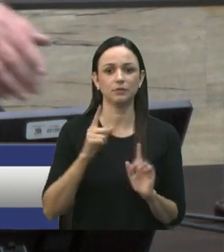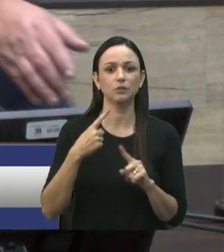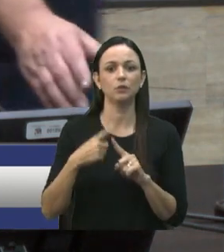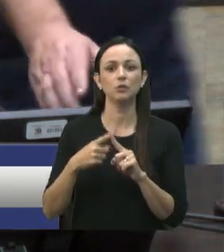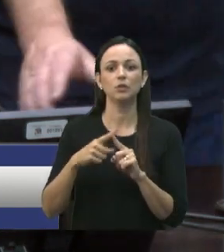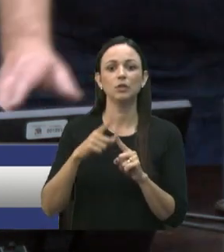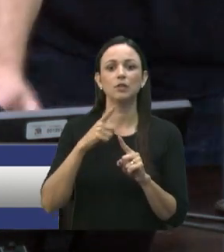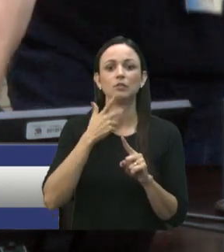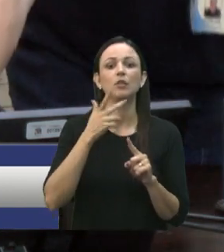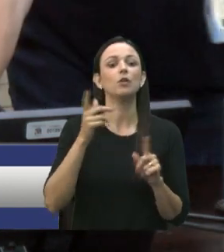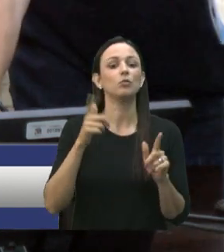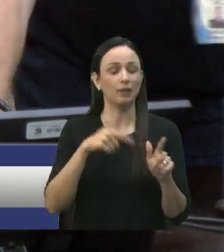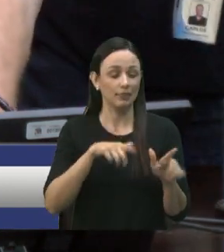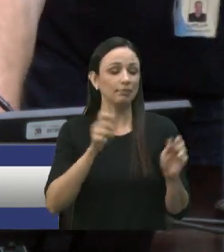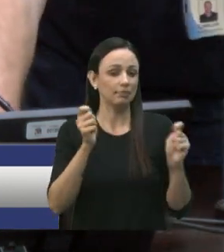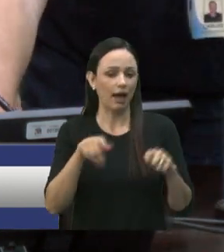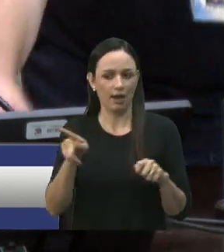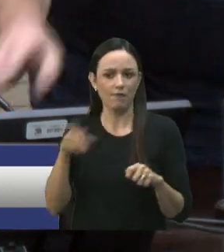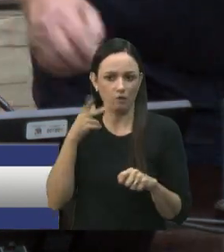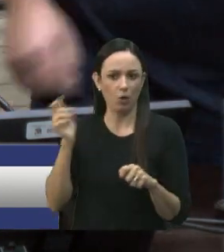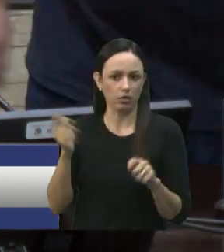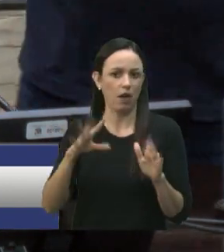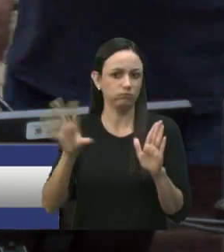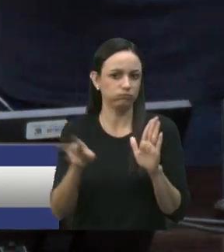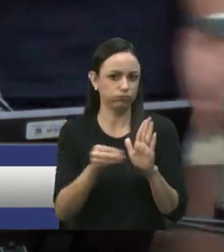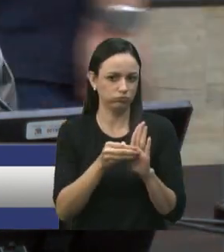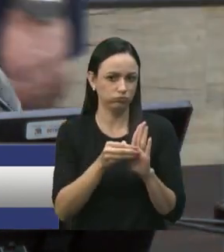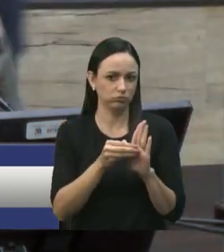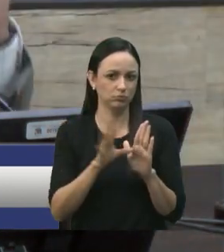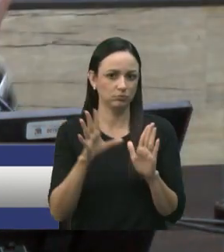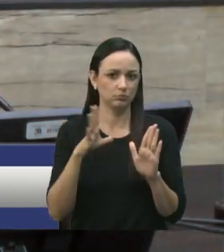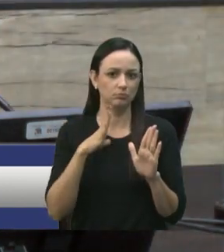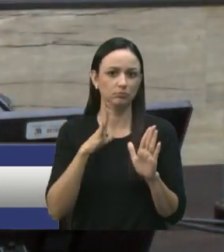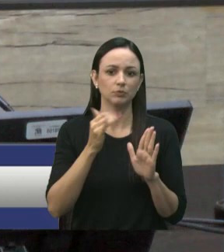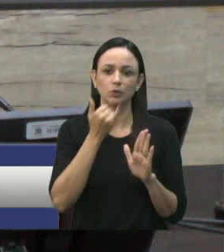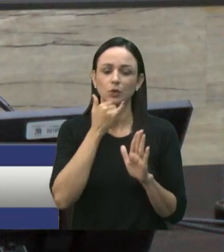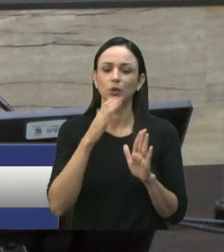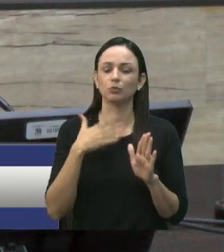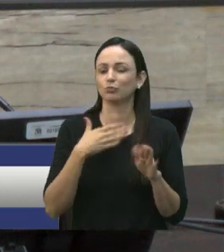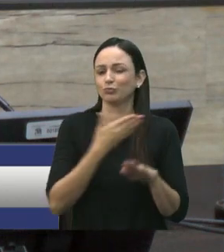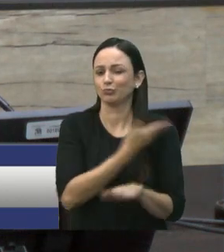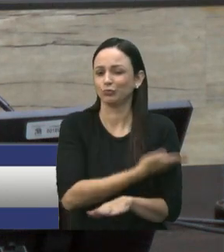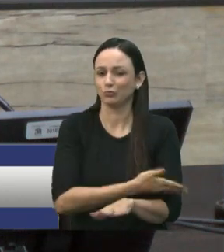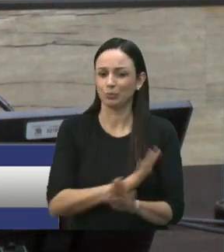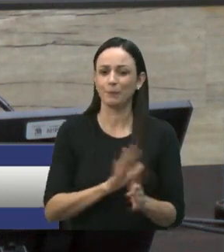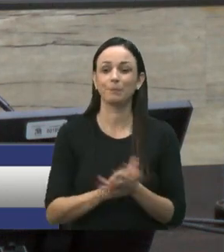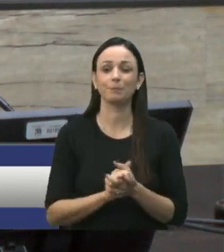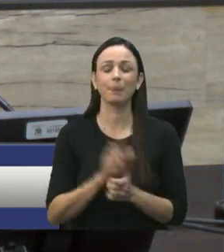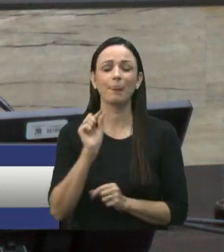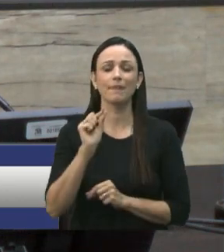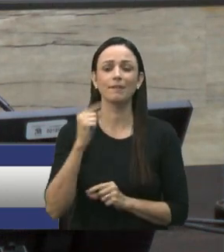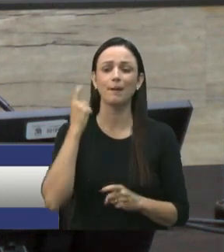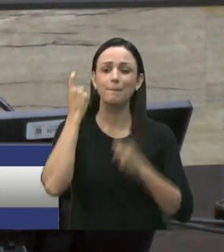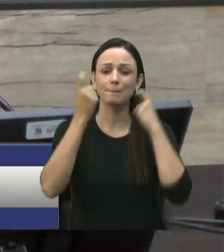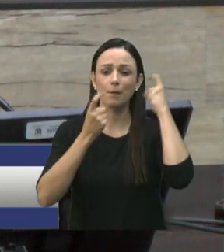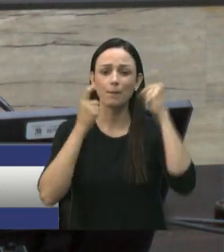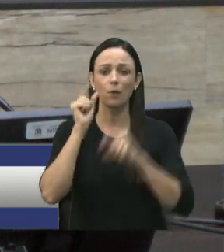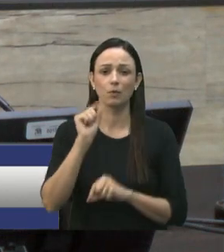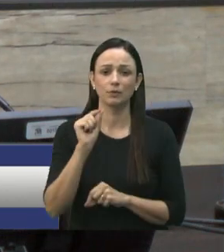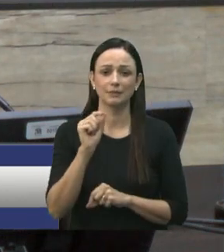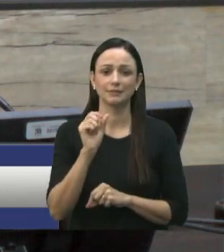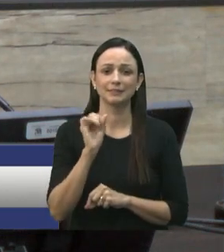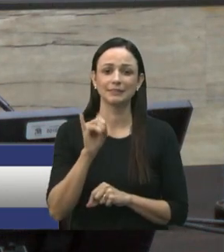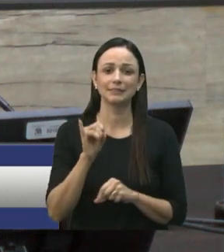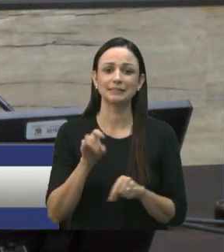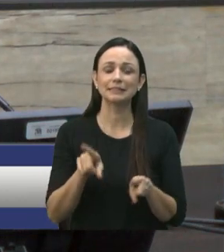seja suplementado. O que a gente fica preocupado, eu não estou habituado, desculpe, tá? O que a gente fica preocupado também é que se nós não